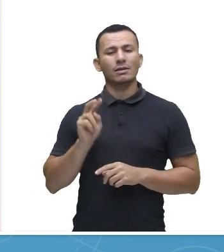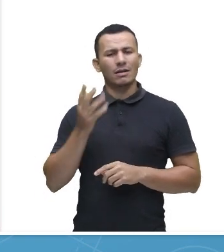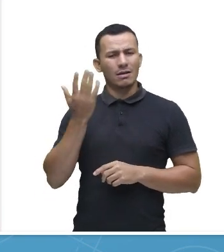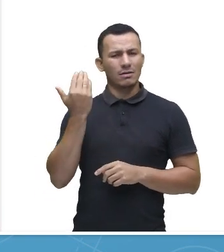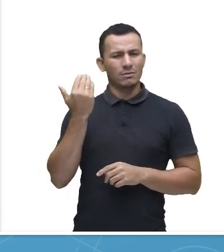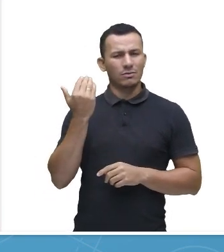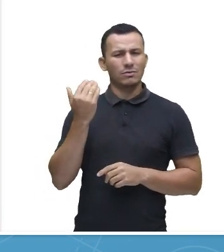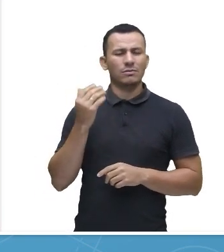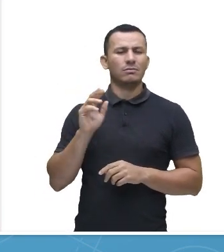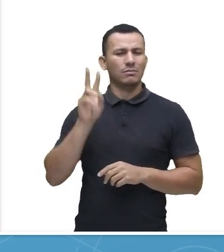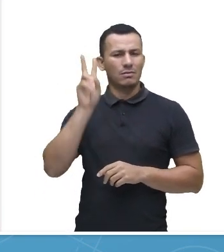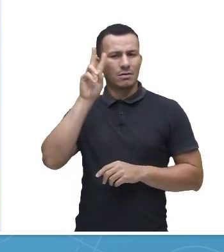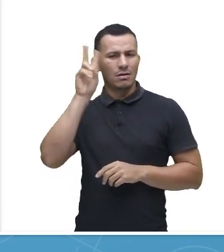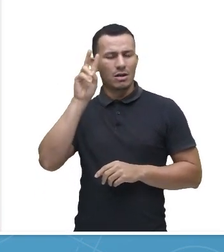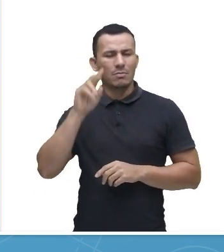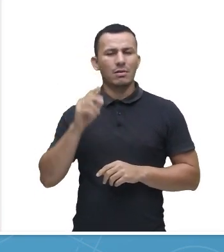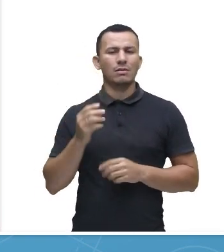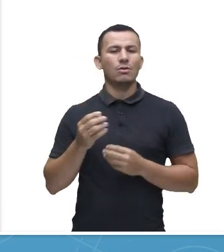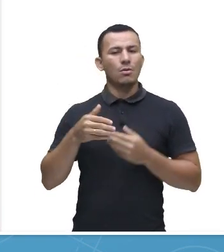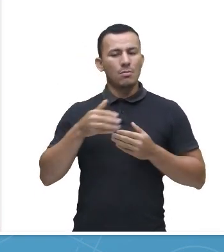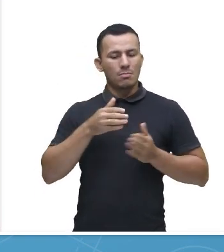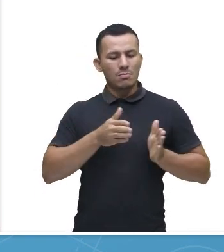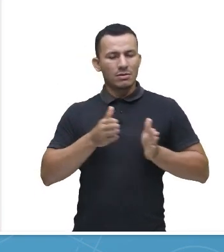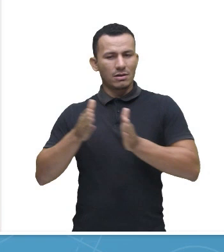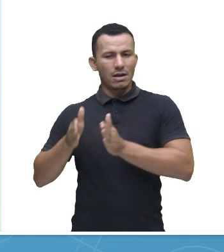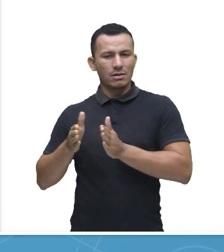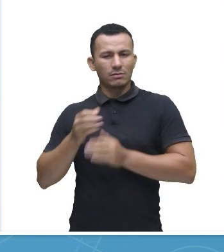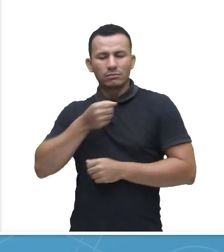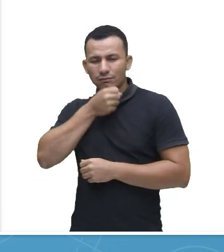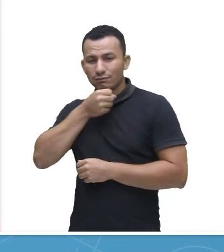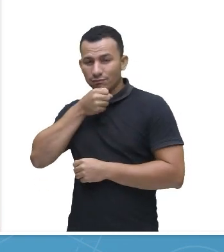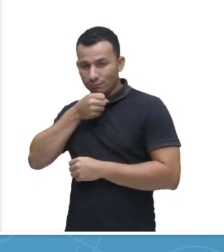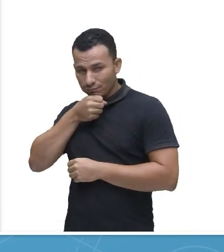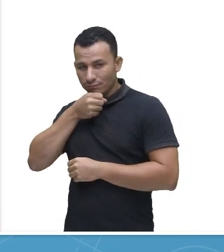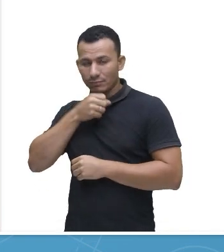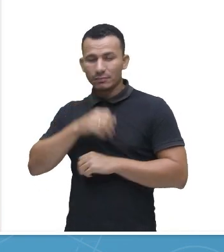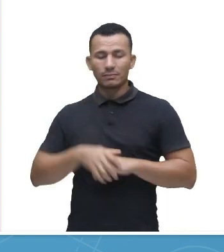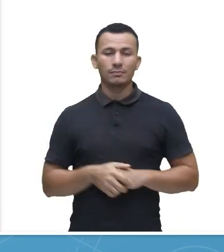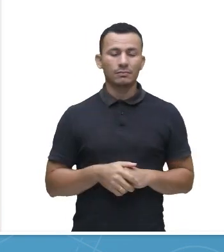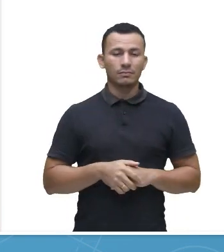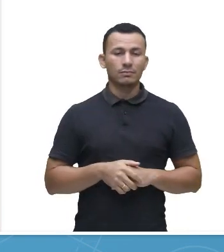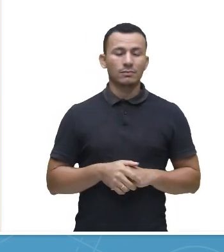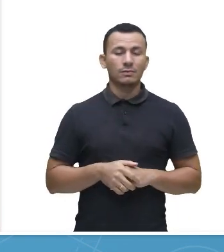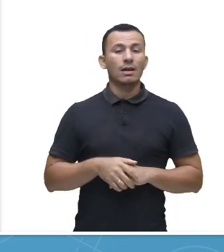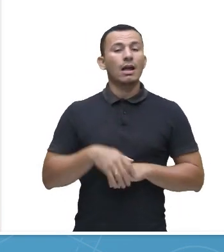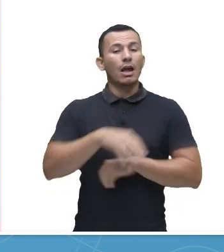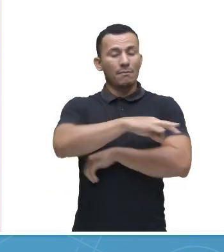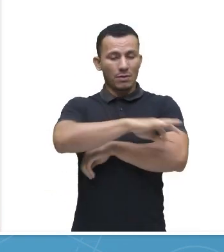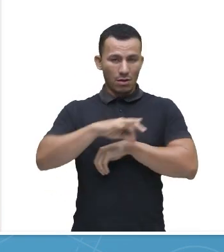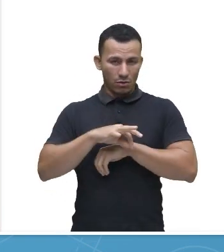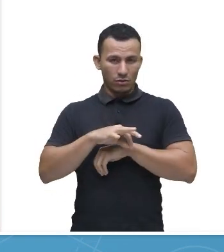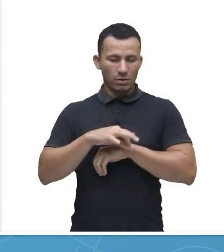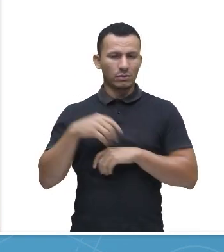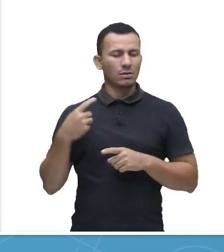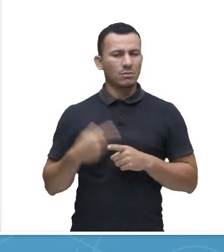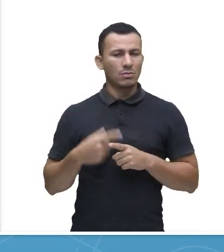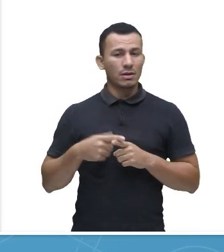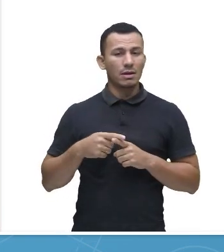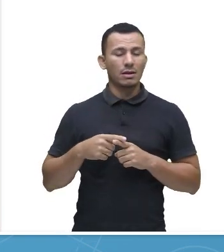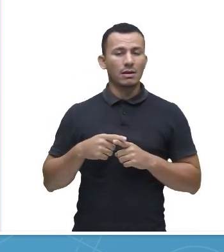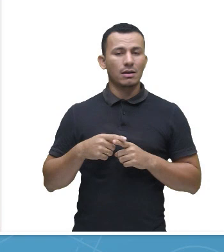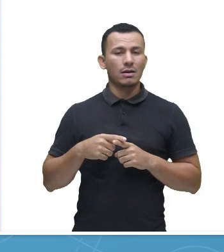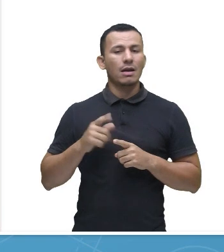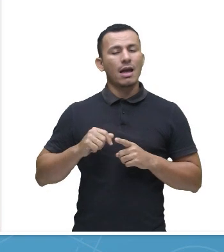sobre o conceito de uma das dimensões do processo de envelhecimento, que no caso seria a biológica, ou seja, se expressa